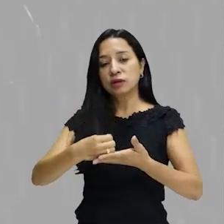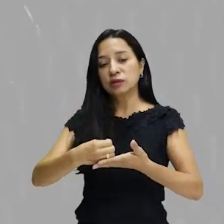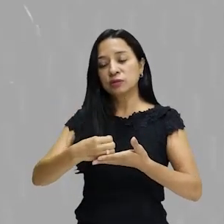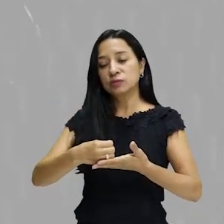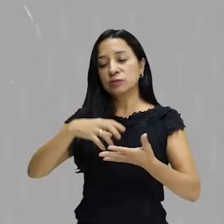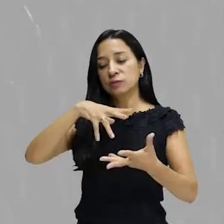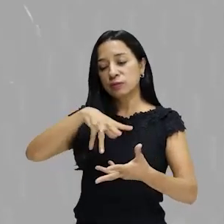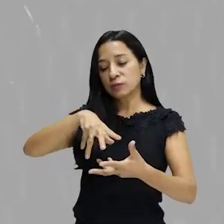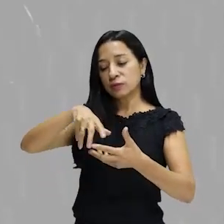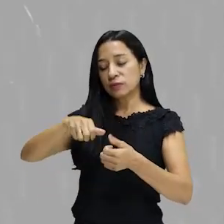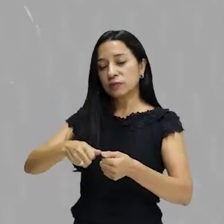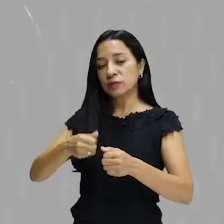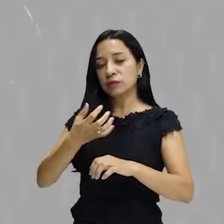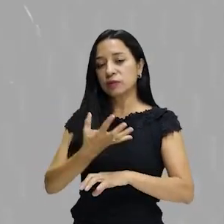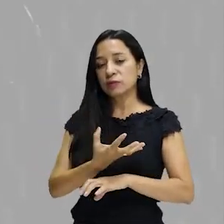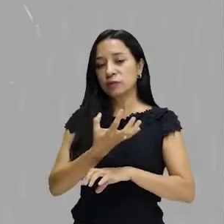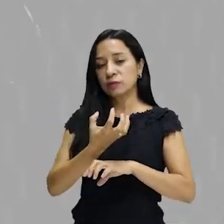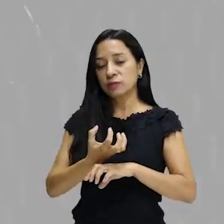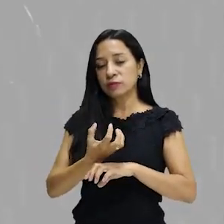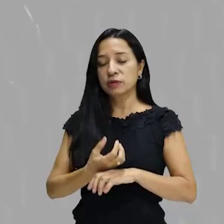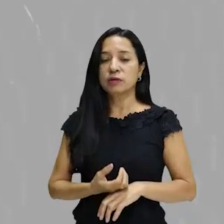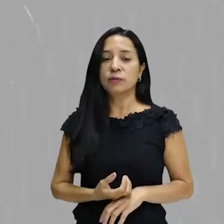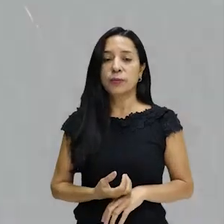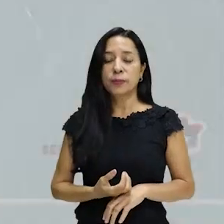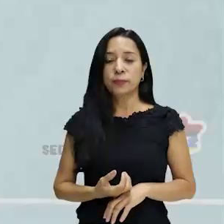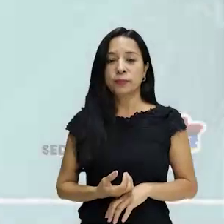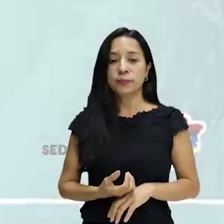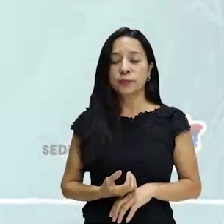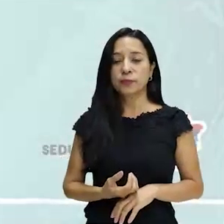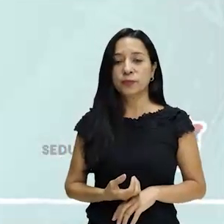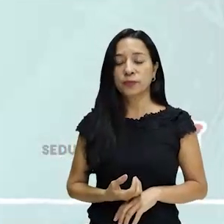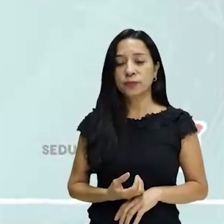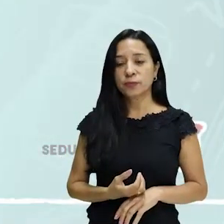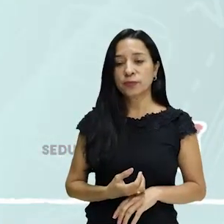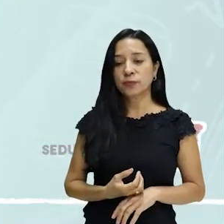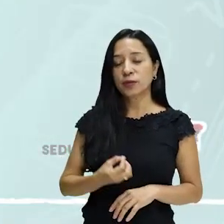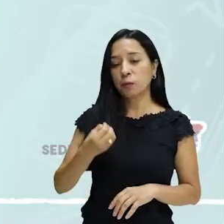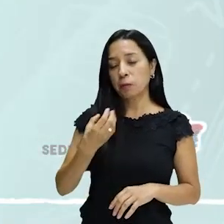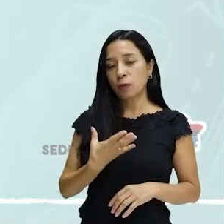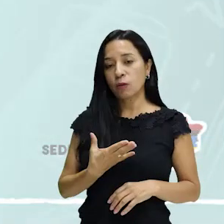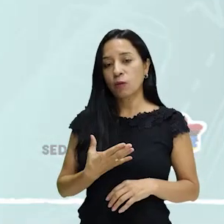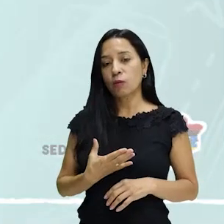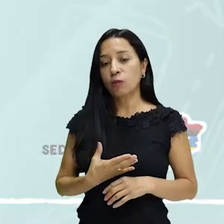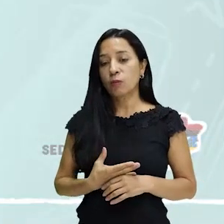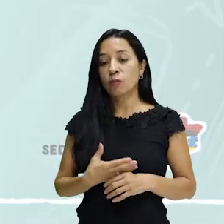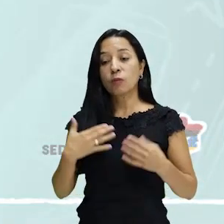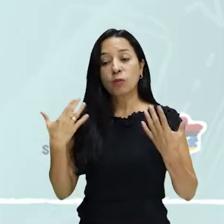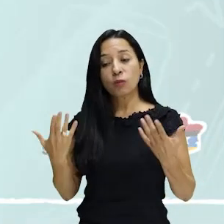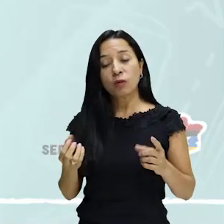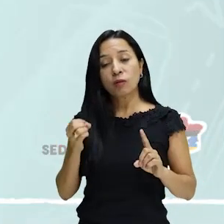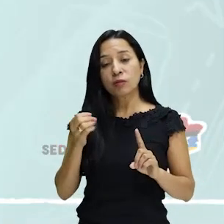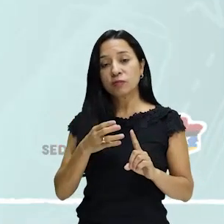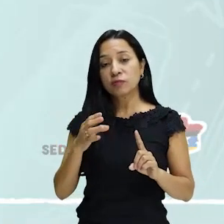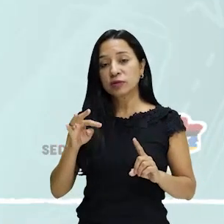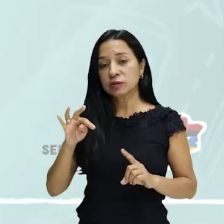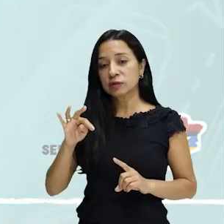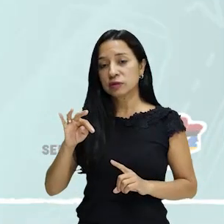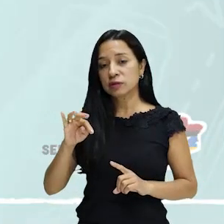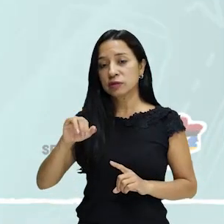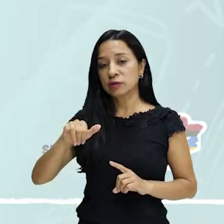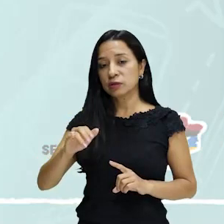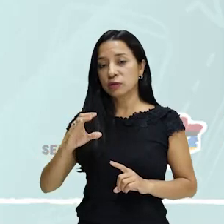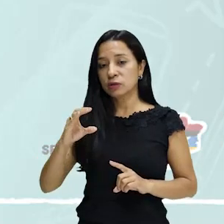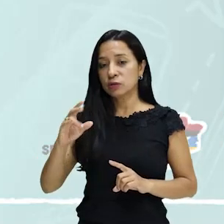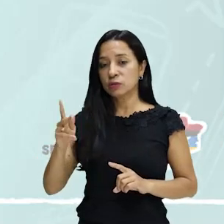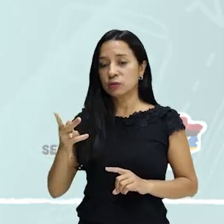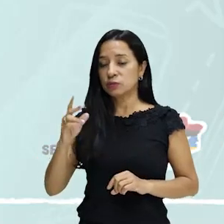universal. Certo? Então vamos lá. Bom, qual foi a influência do Tycho Brahe, certo, para